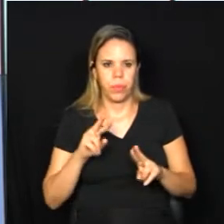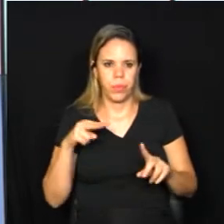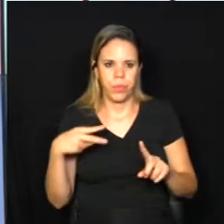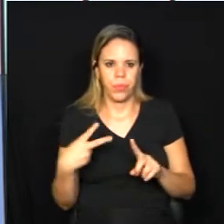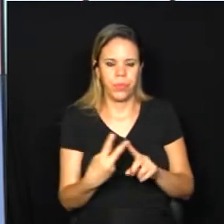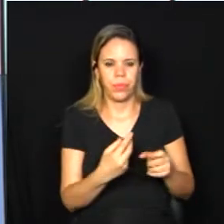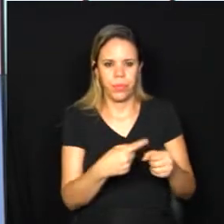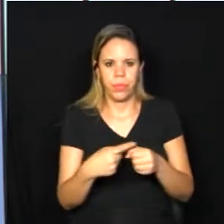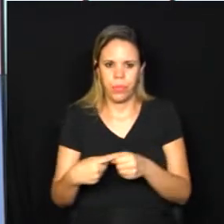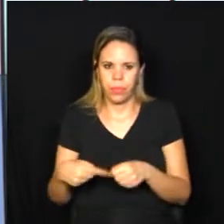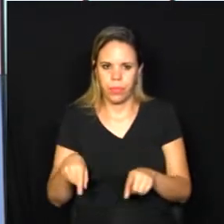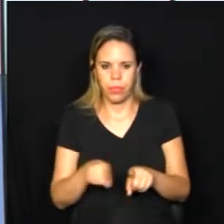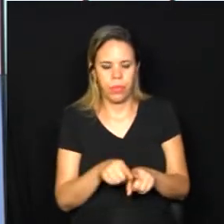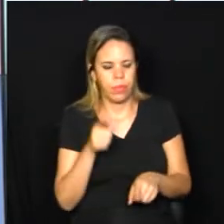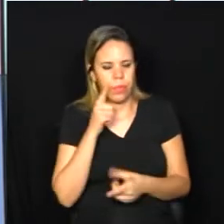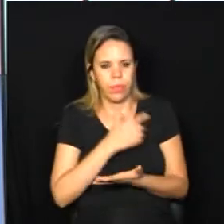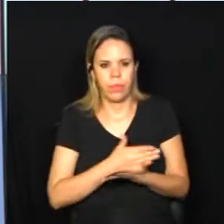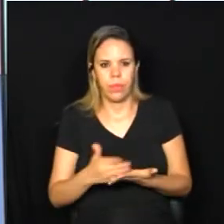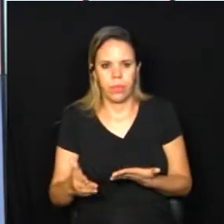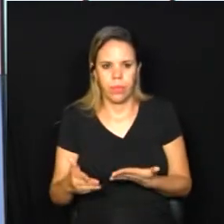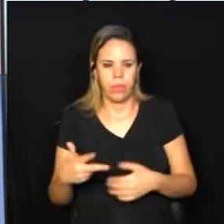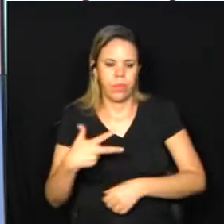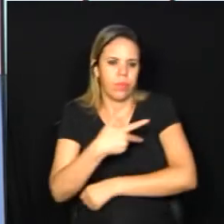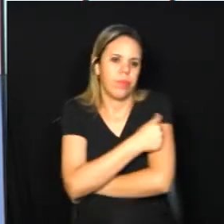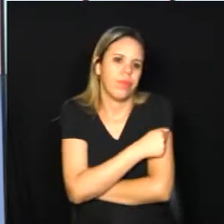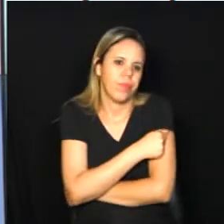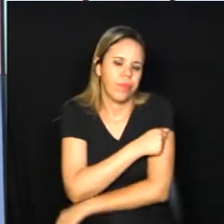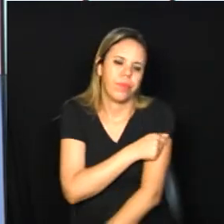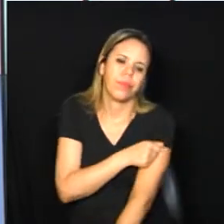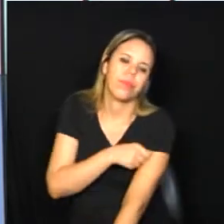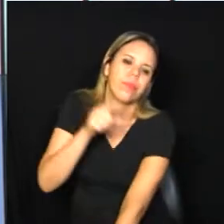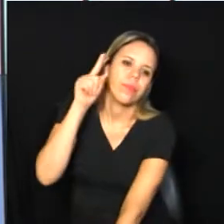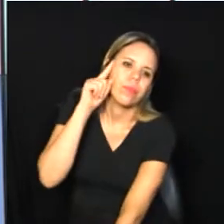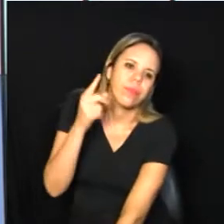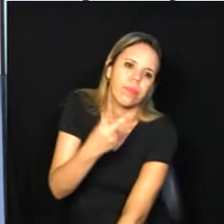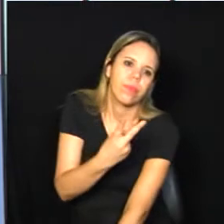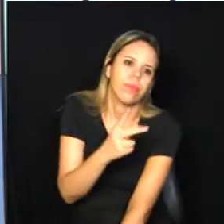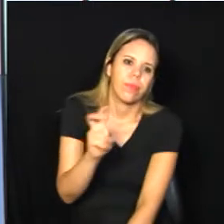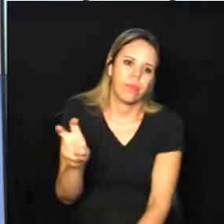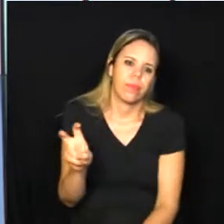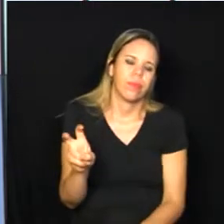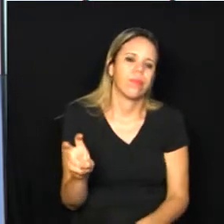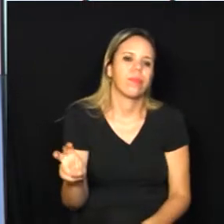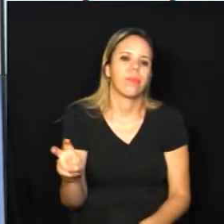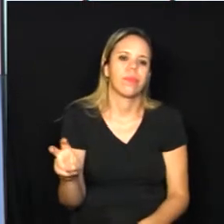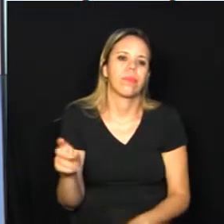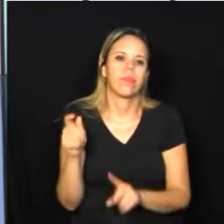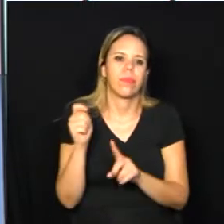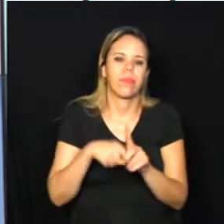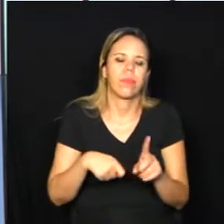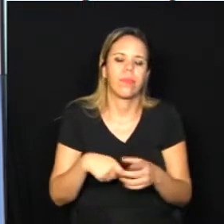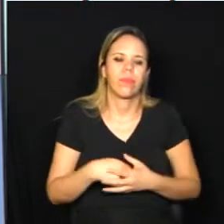que o município também inicie a imunização no dia 25